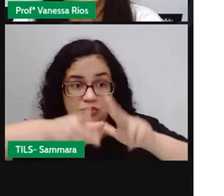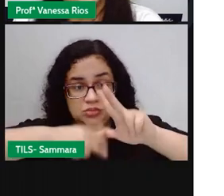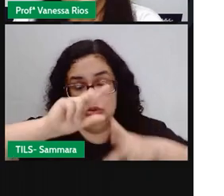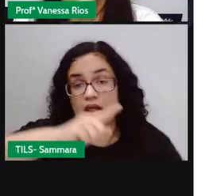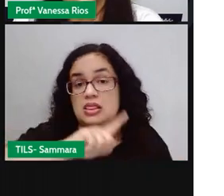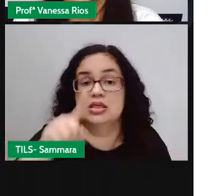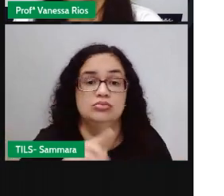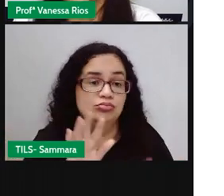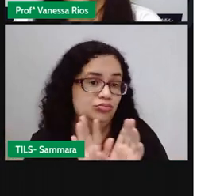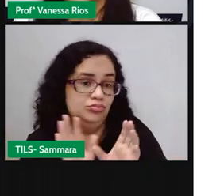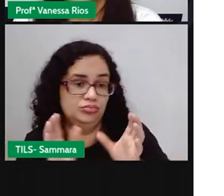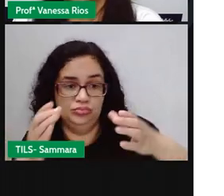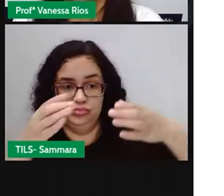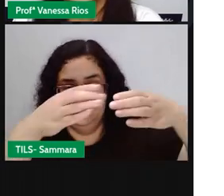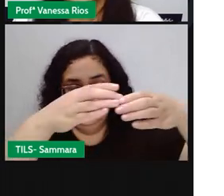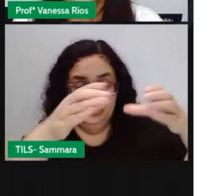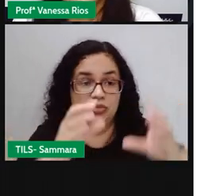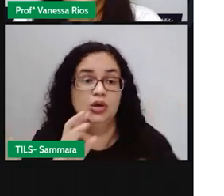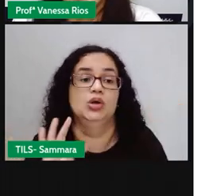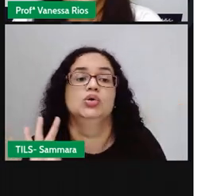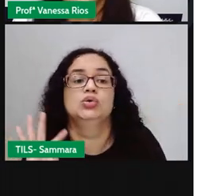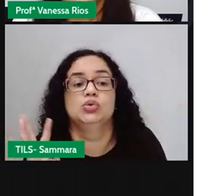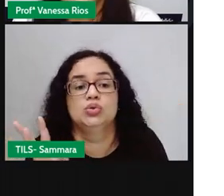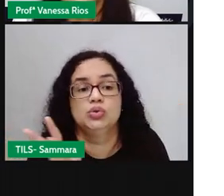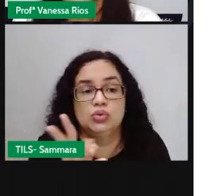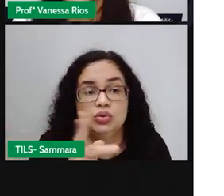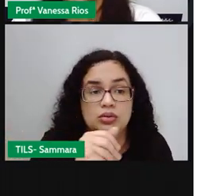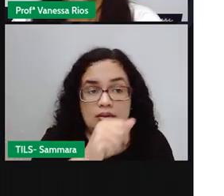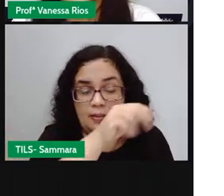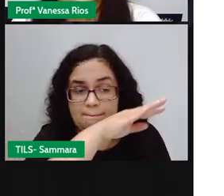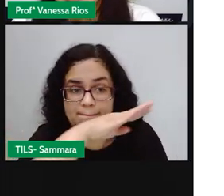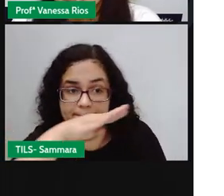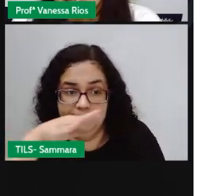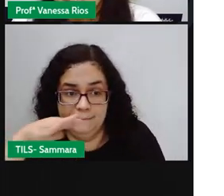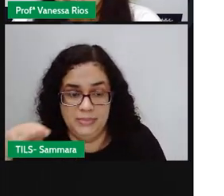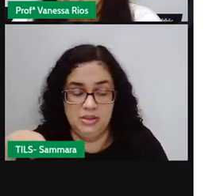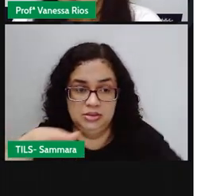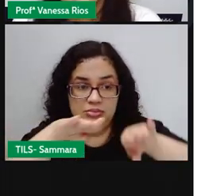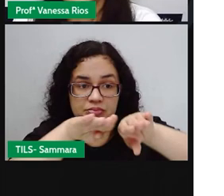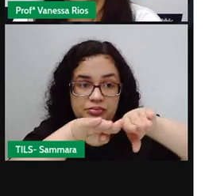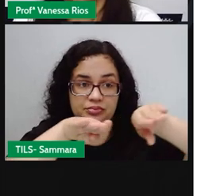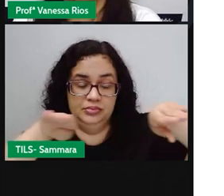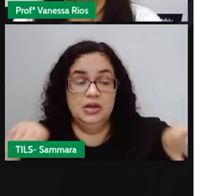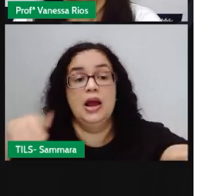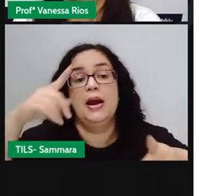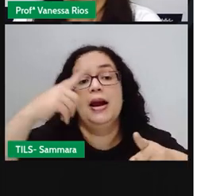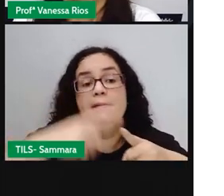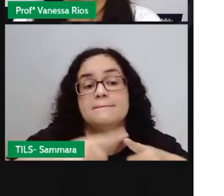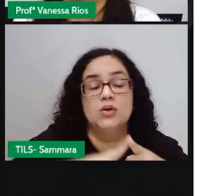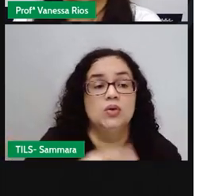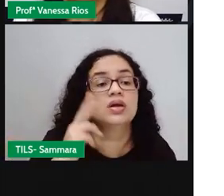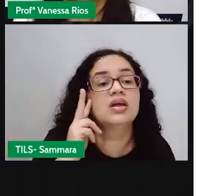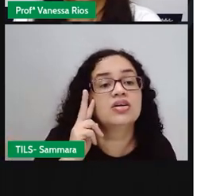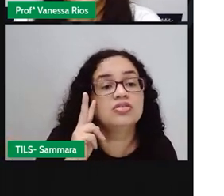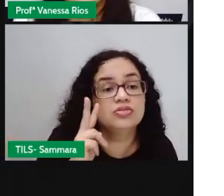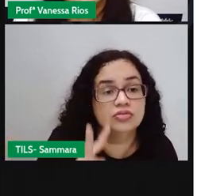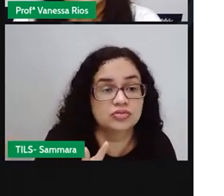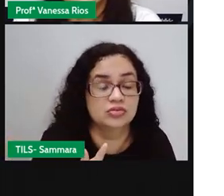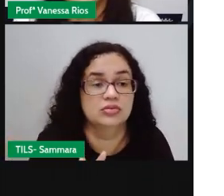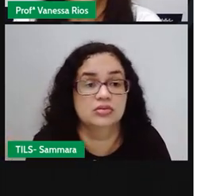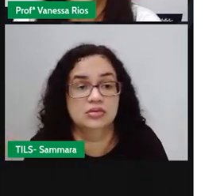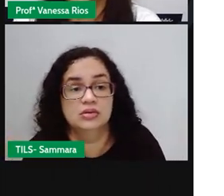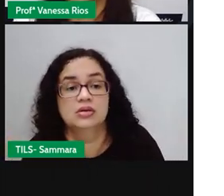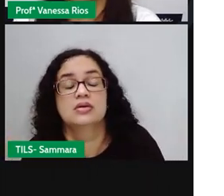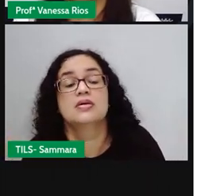nenhuma face arredondada. Todas as faces são planas, Porque a gente viu aí, quando a gente abre, né?